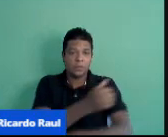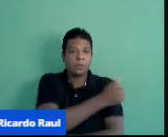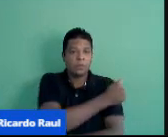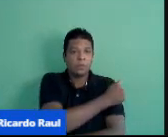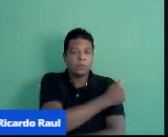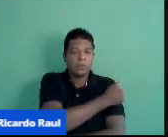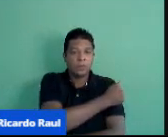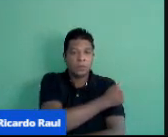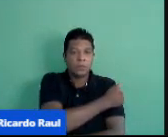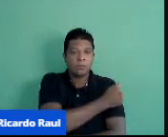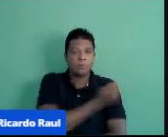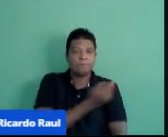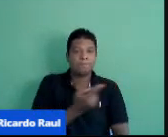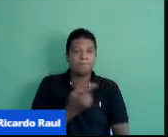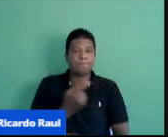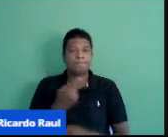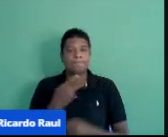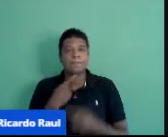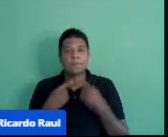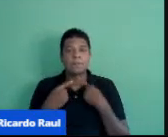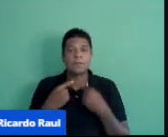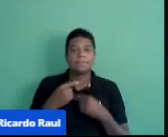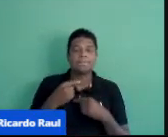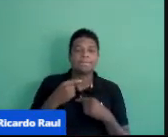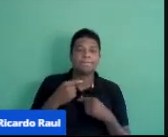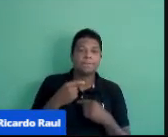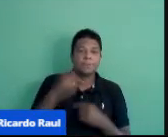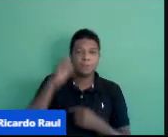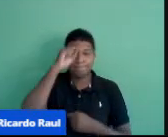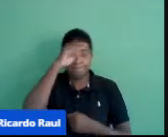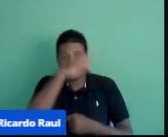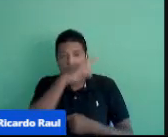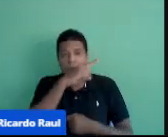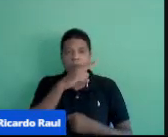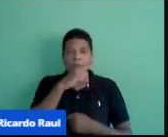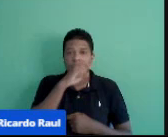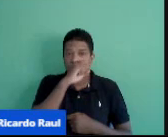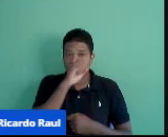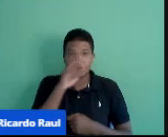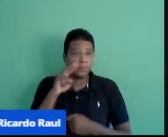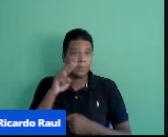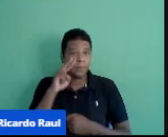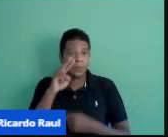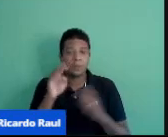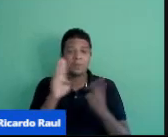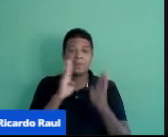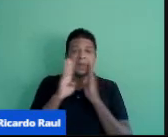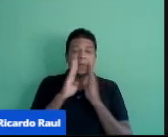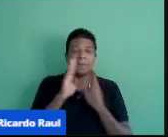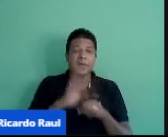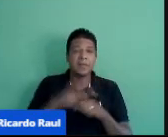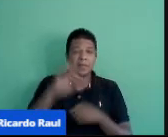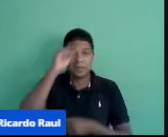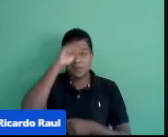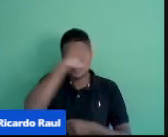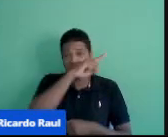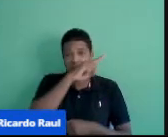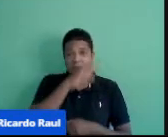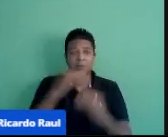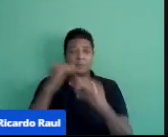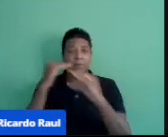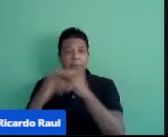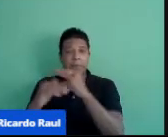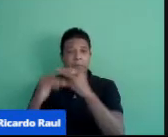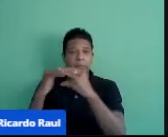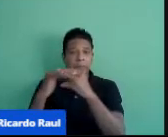que sentir essa dificuldade na aula, querer olhar pelo Facebook, que é um pouco mais complicado, ele está mandando a mensagem